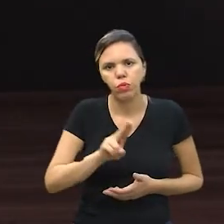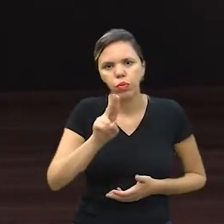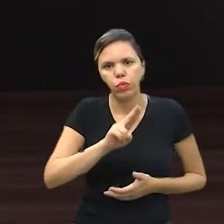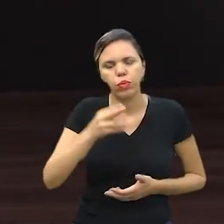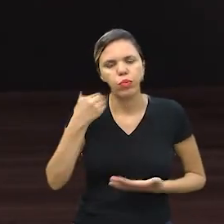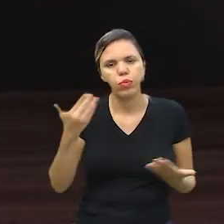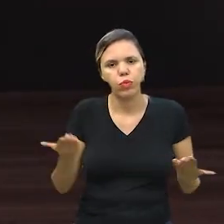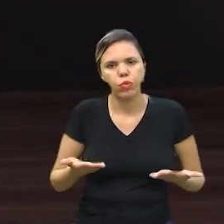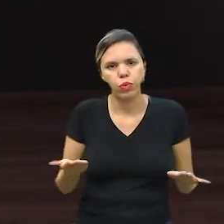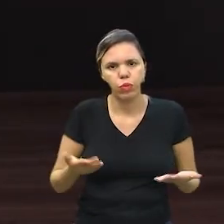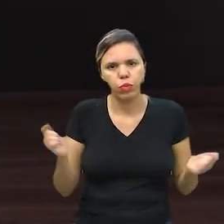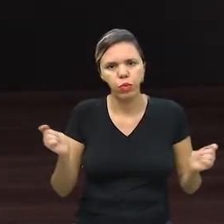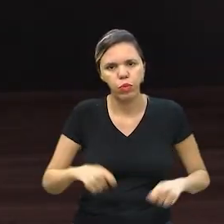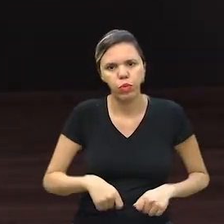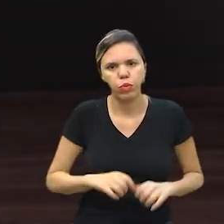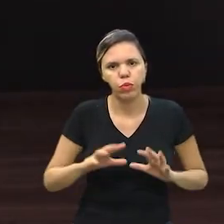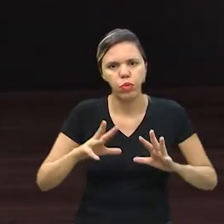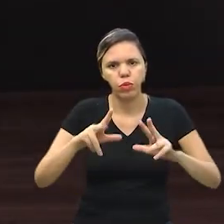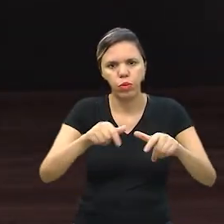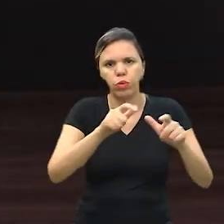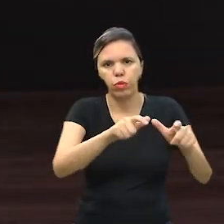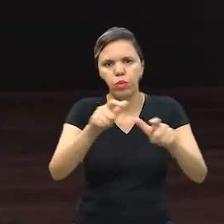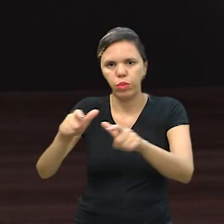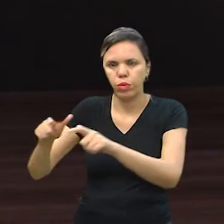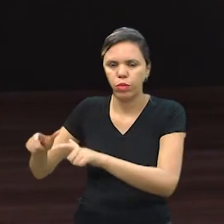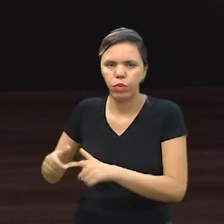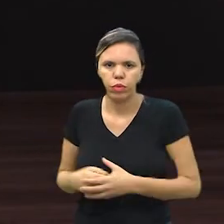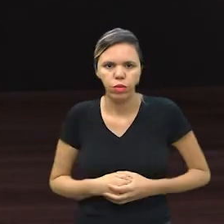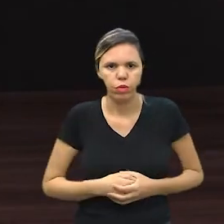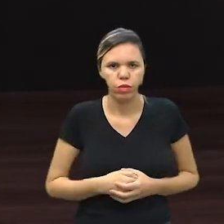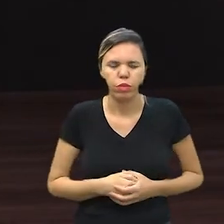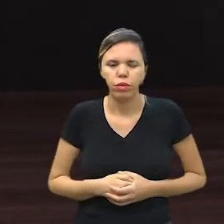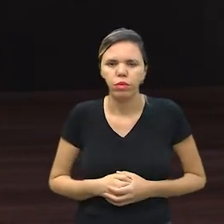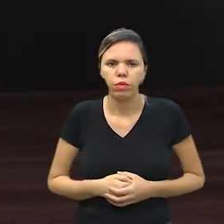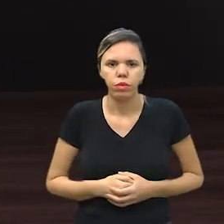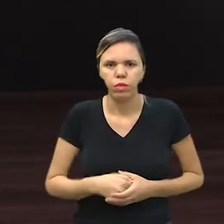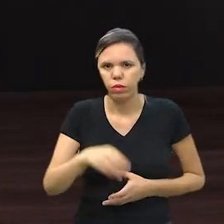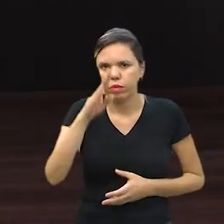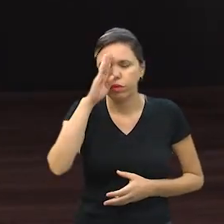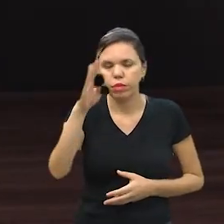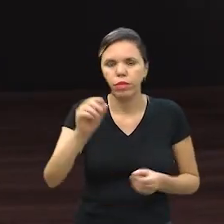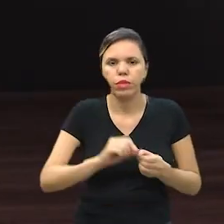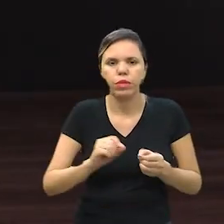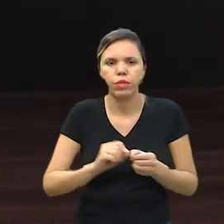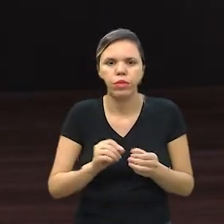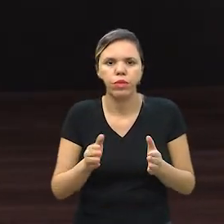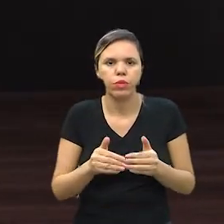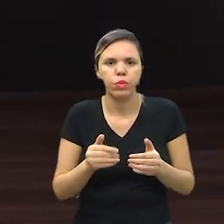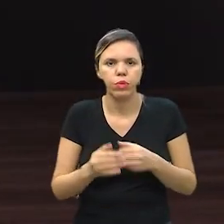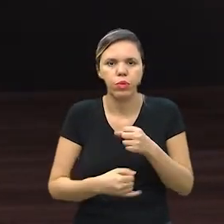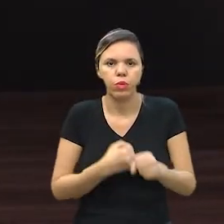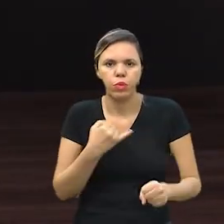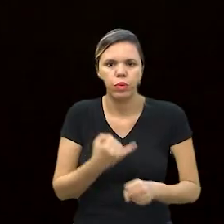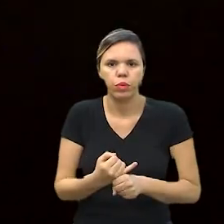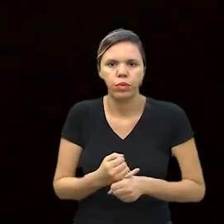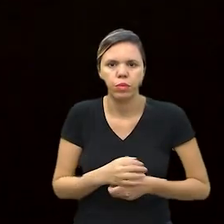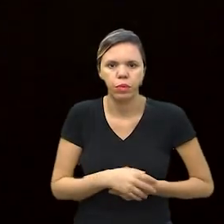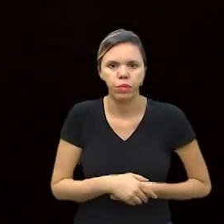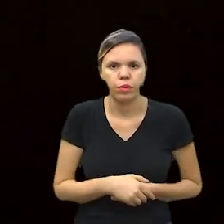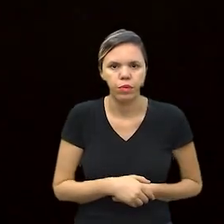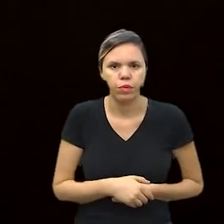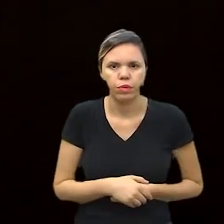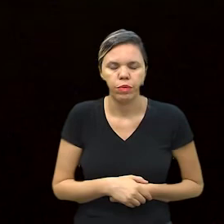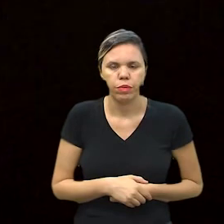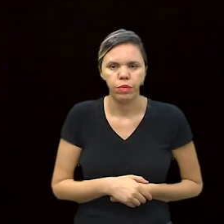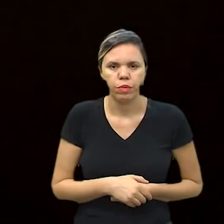usando, hoje, porque é possível usar em todos os locais as ferramentas digitais, principalmente fazendo esse pedido online?